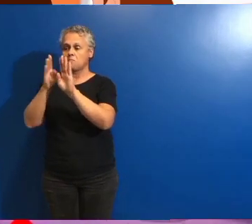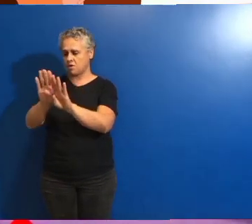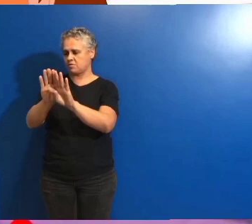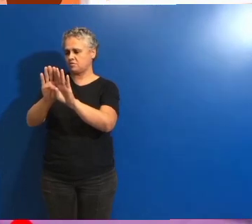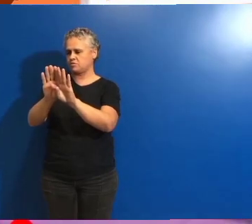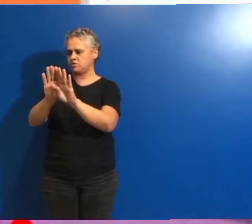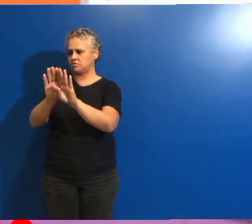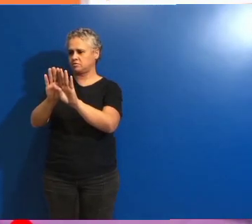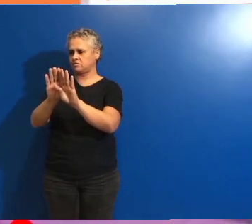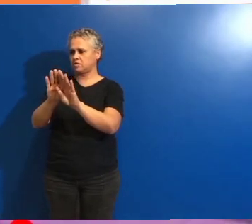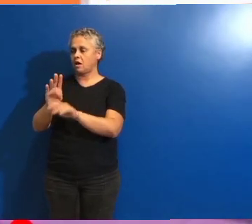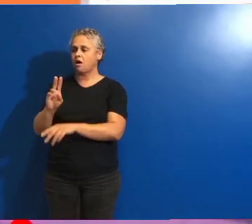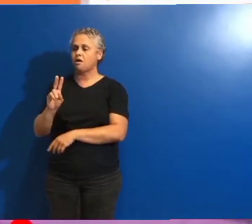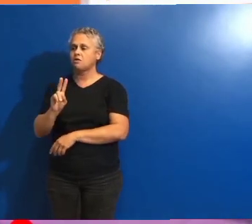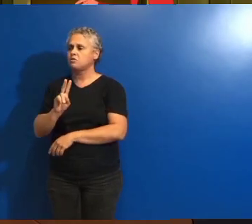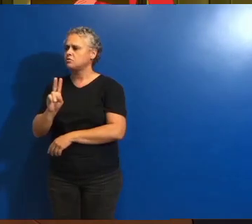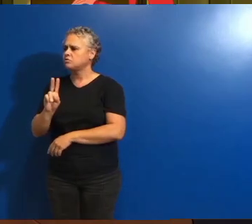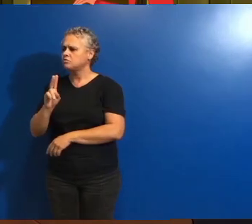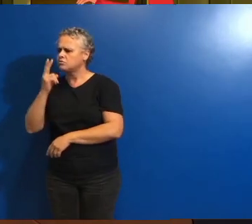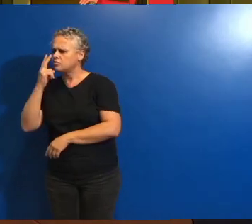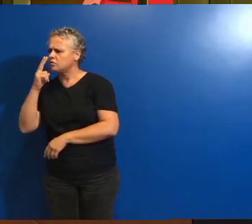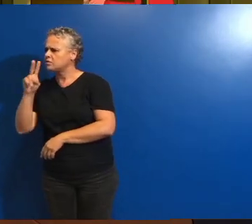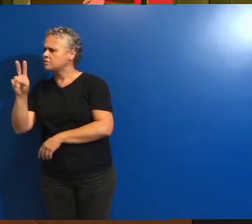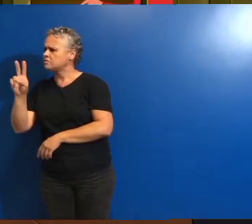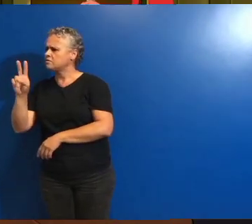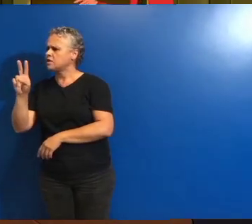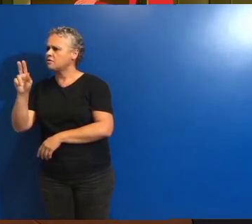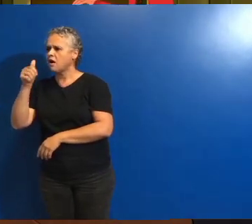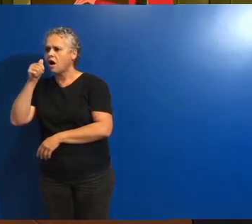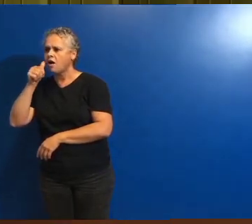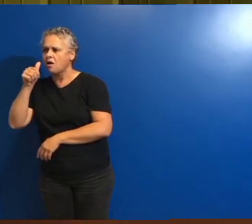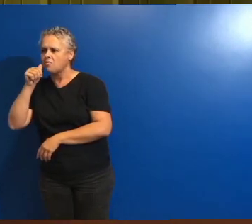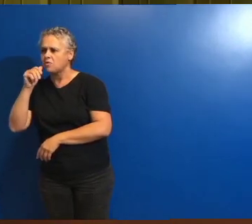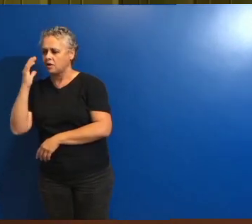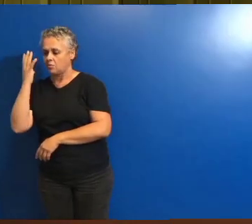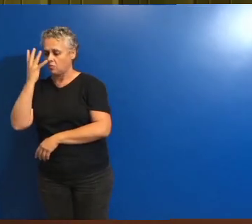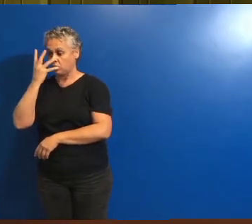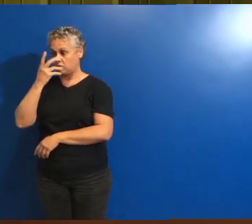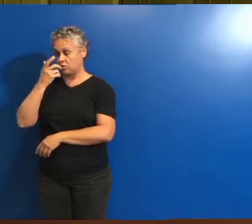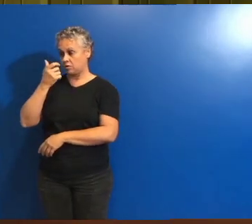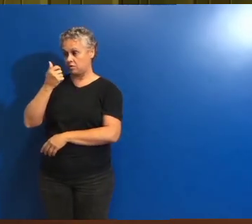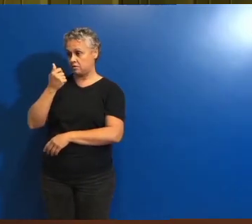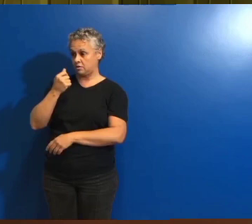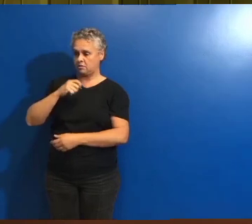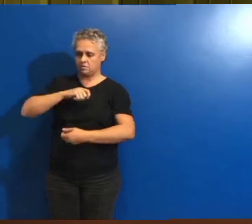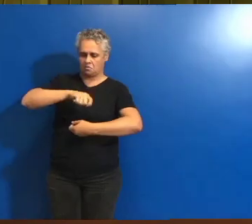Quando entram, a porta bate e eles olham uma bela dama cozinhando o jantar.